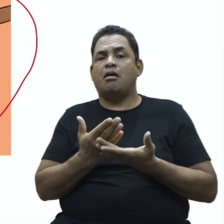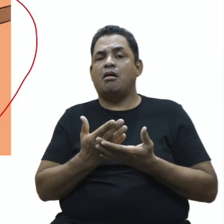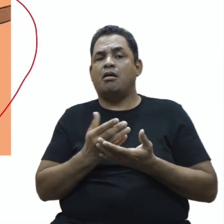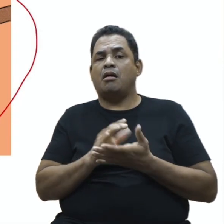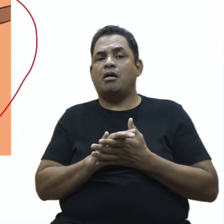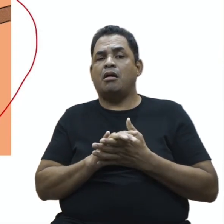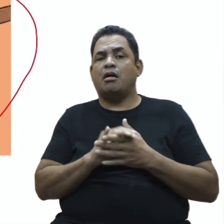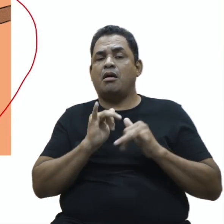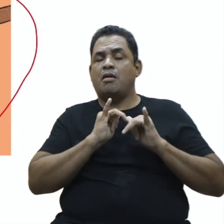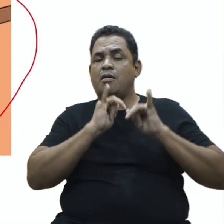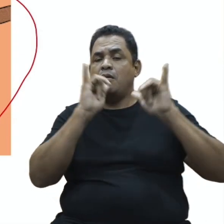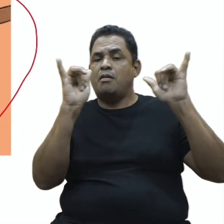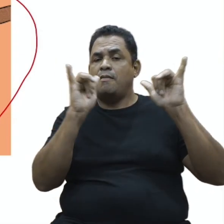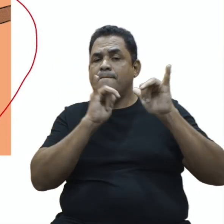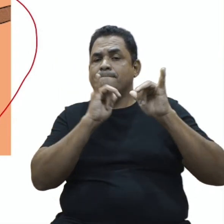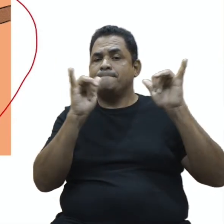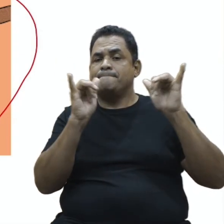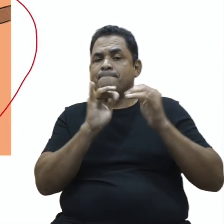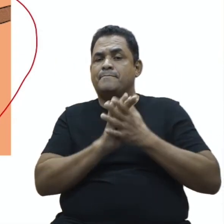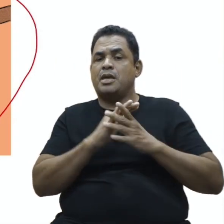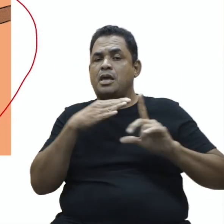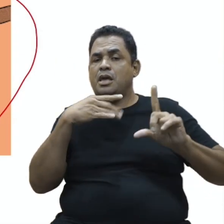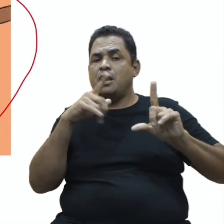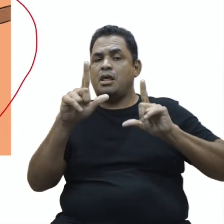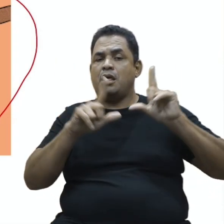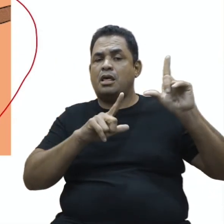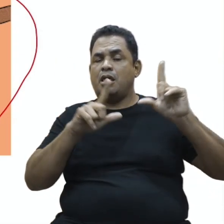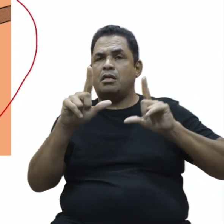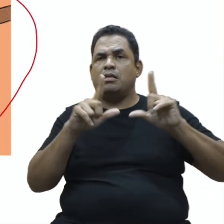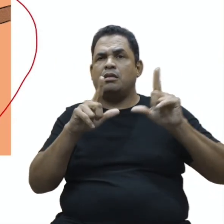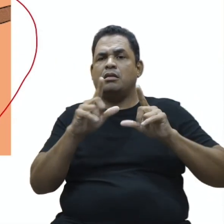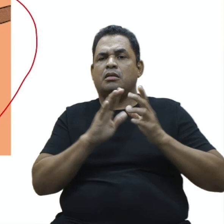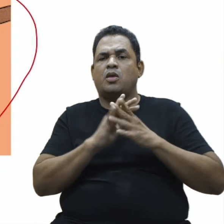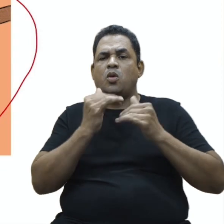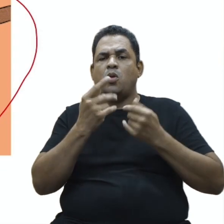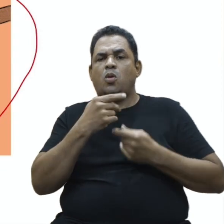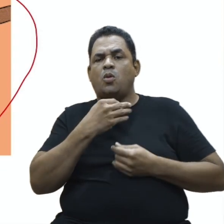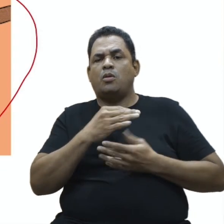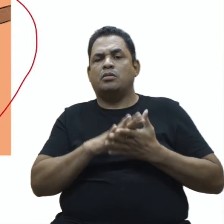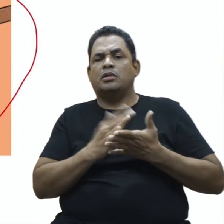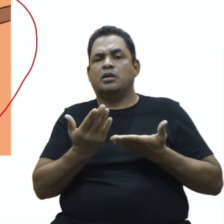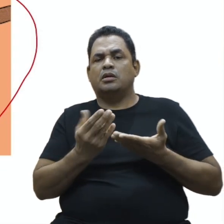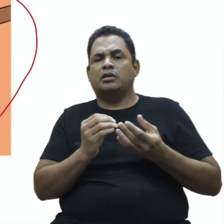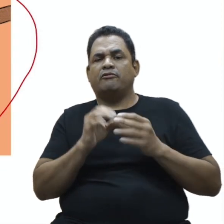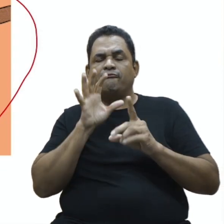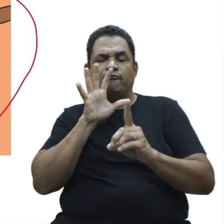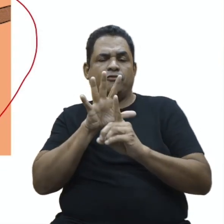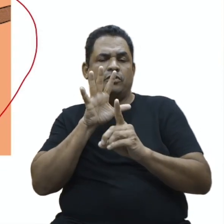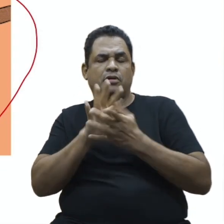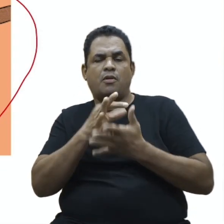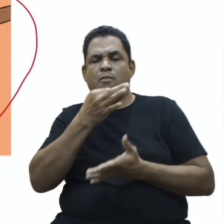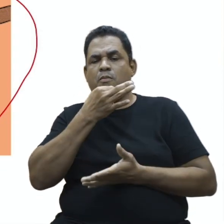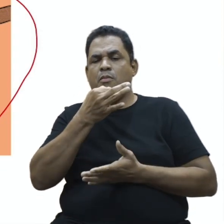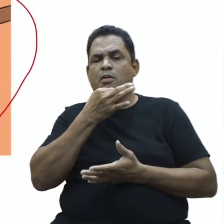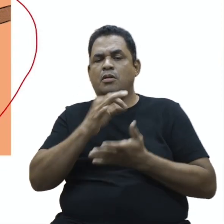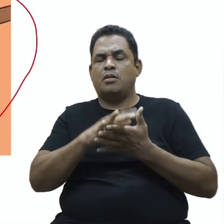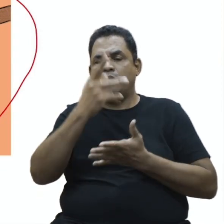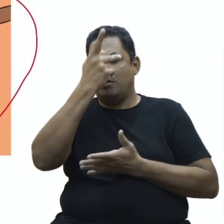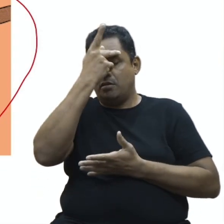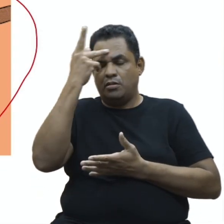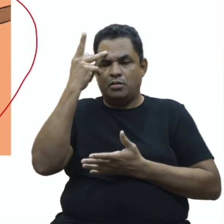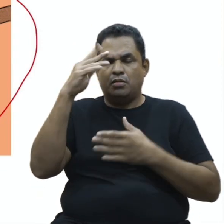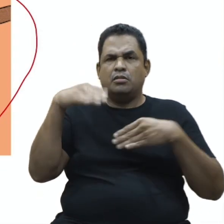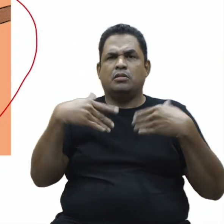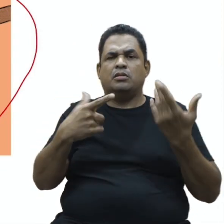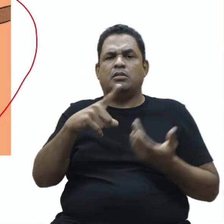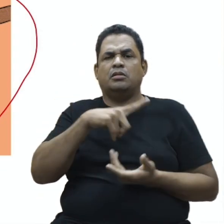da esfera política, que acaba determinando a opinião das pessoas e levando a opinião pública, né, a